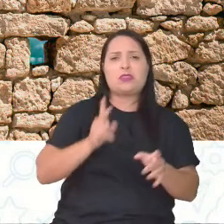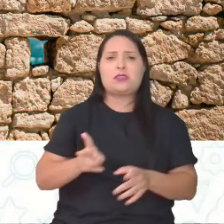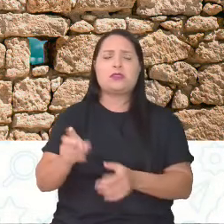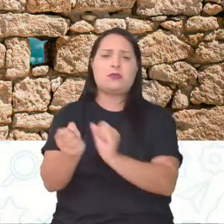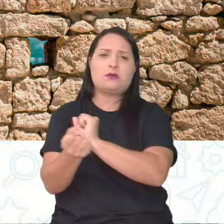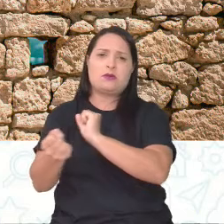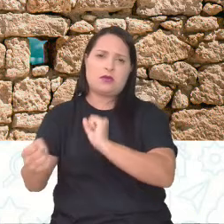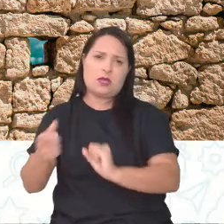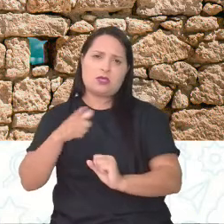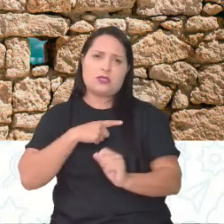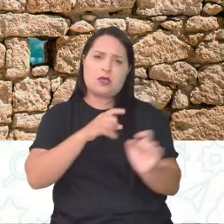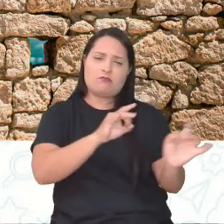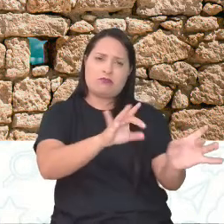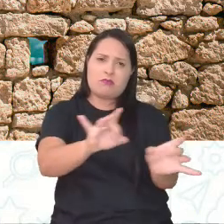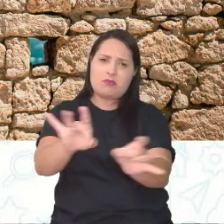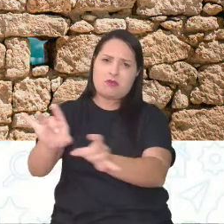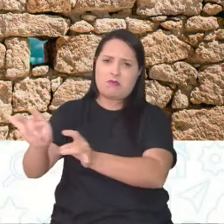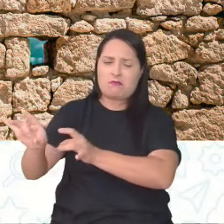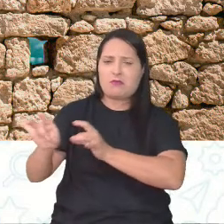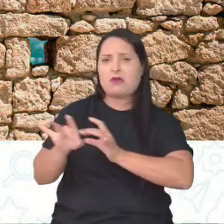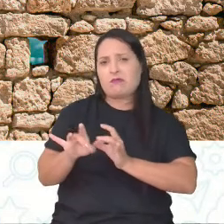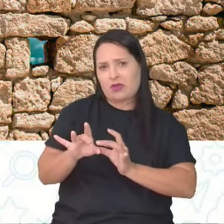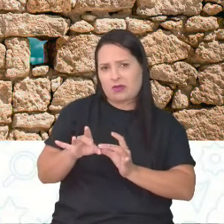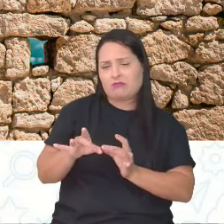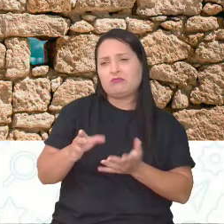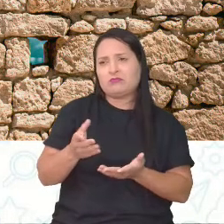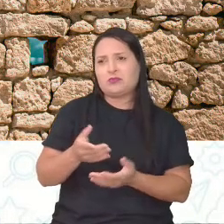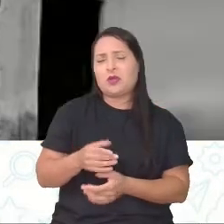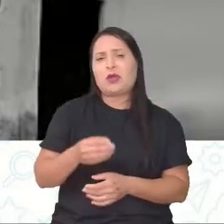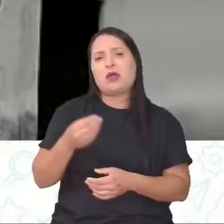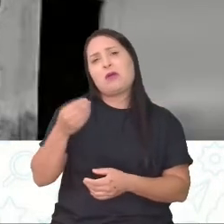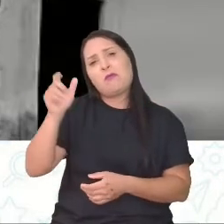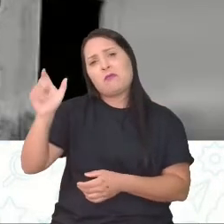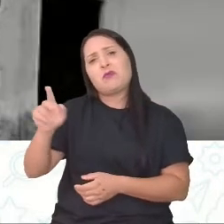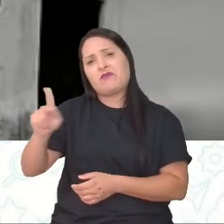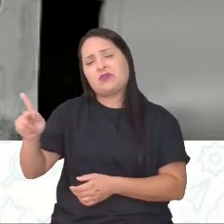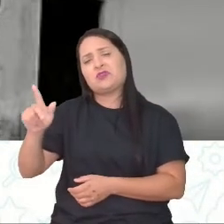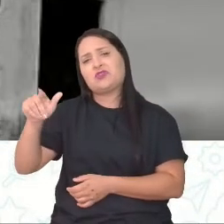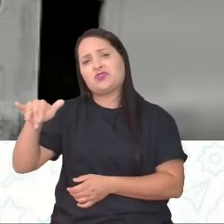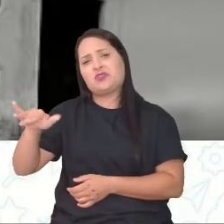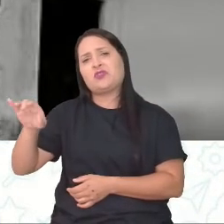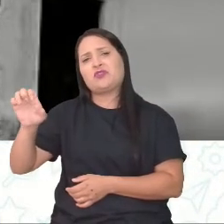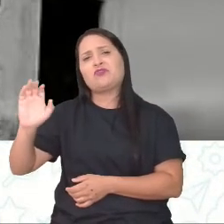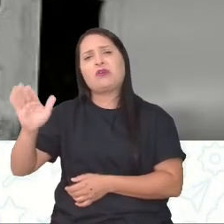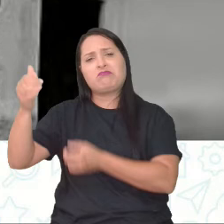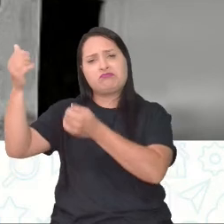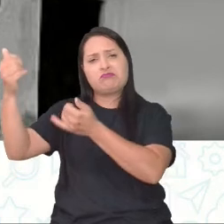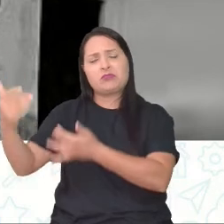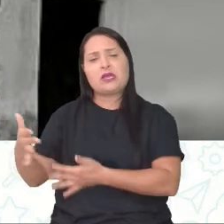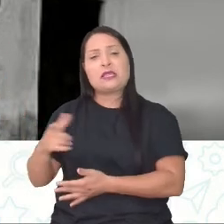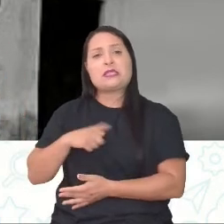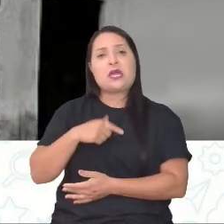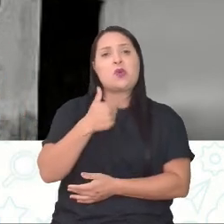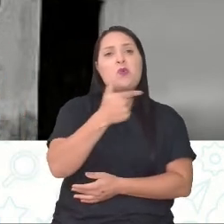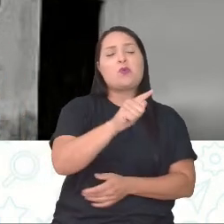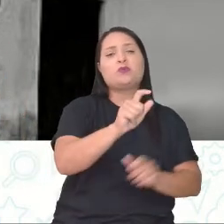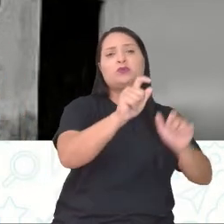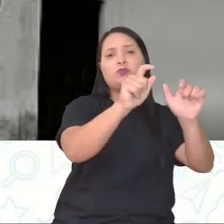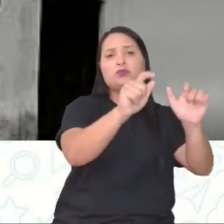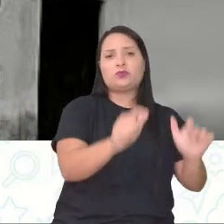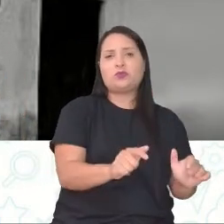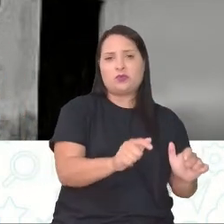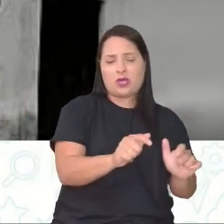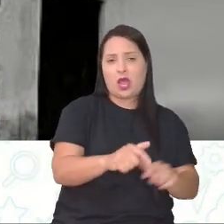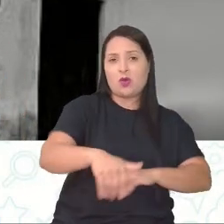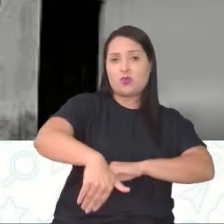mercadorias e o próprio comércio de escravos, certo? Como o professor Giorgio aí colocou. E aí chega um outro lugar, né?